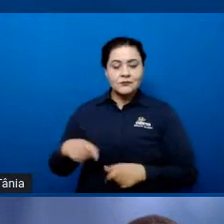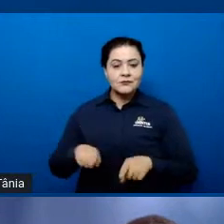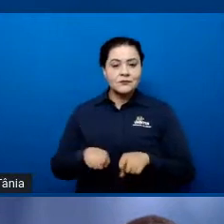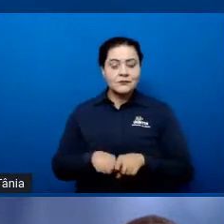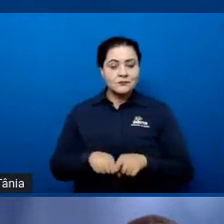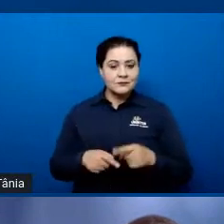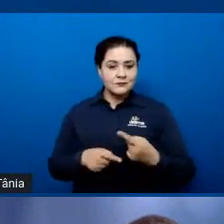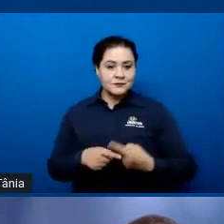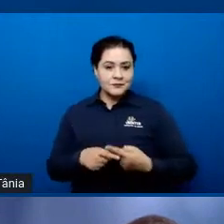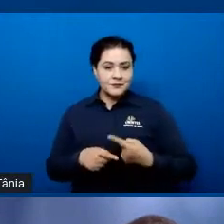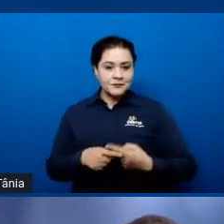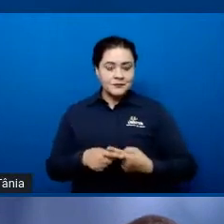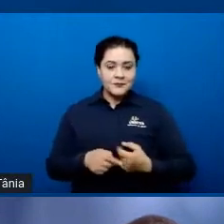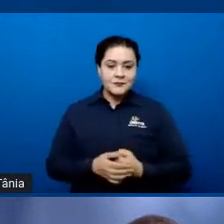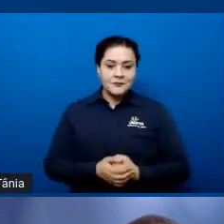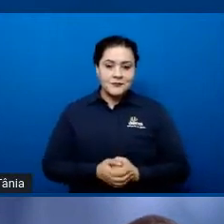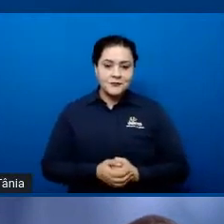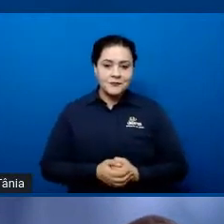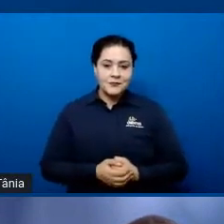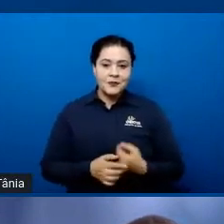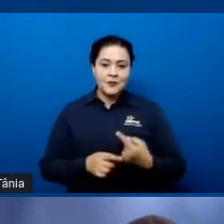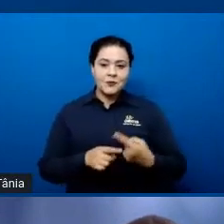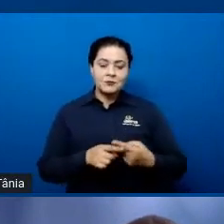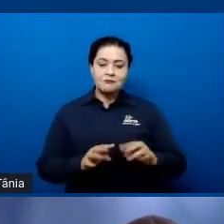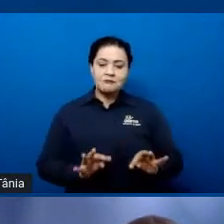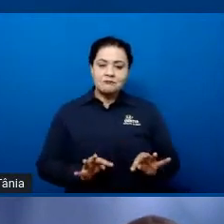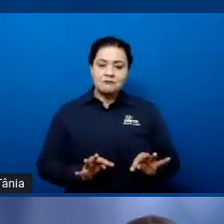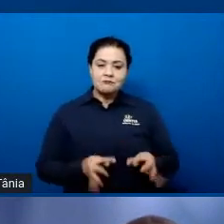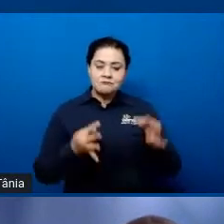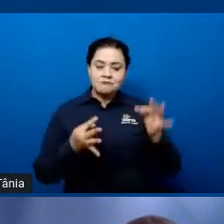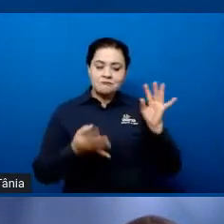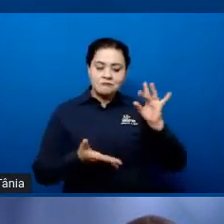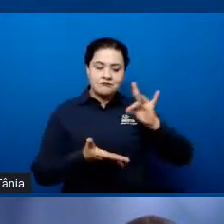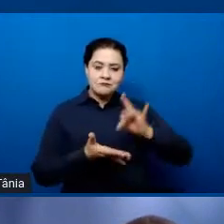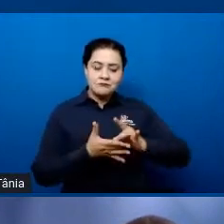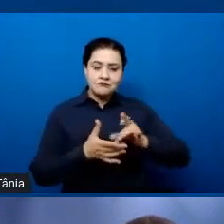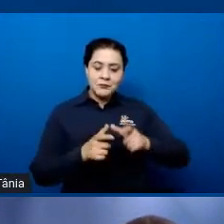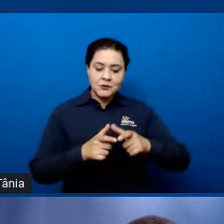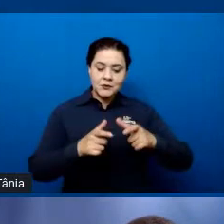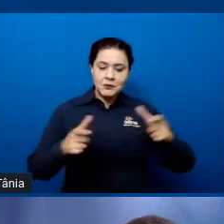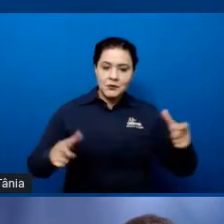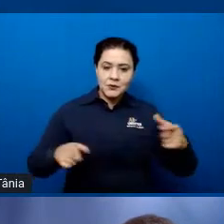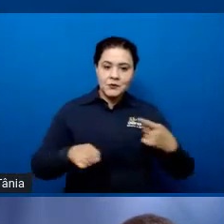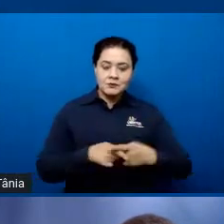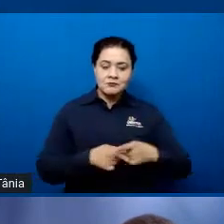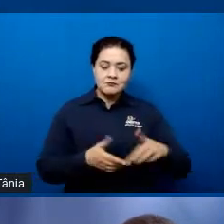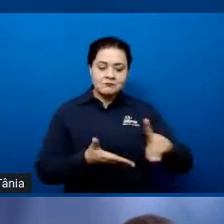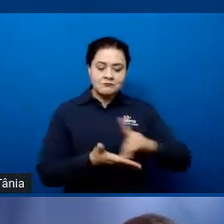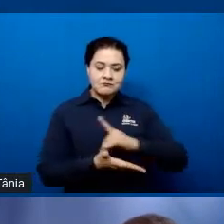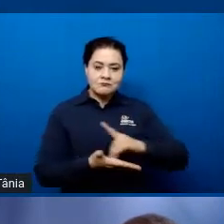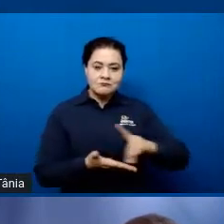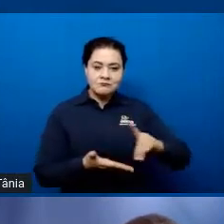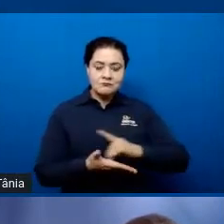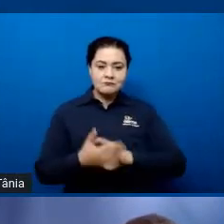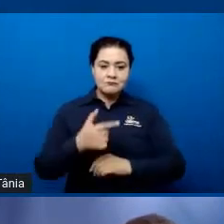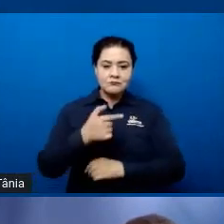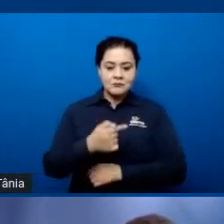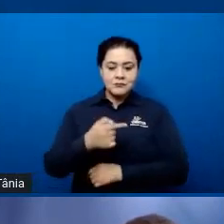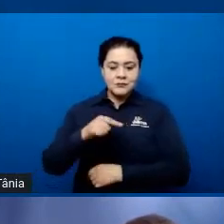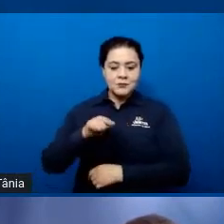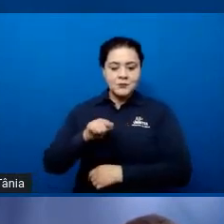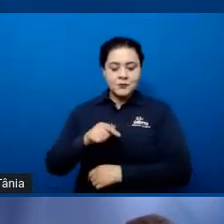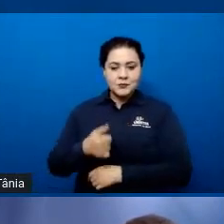Assim, a tecnologia de realidade aumentada, ela funciona a partir do Android, acho que 7.13.